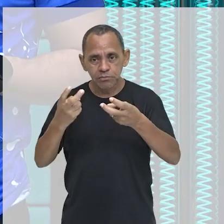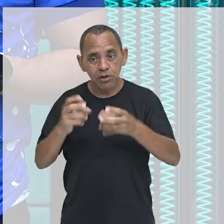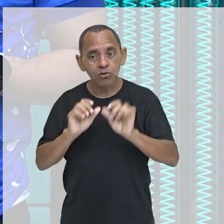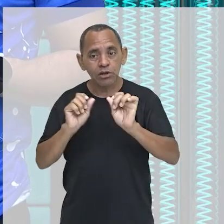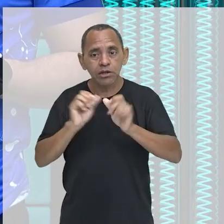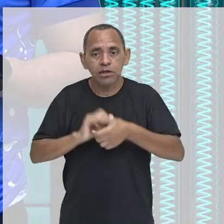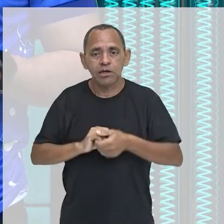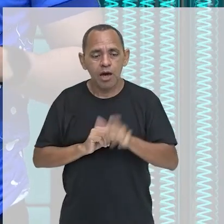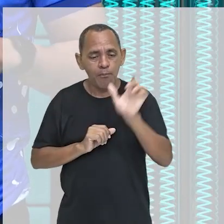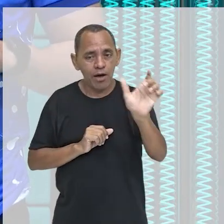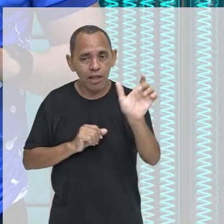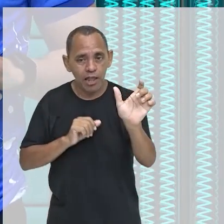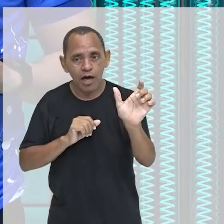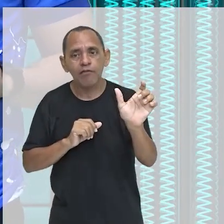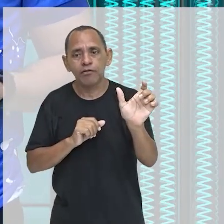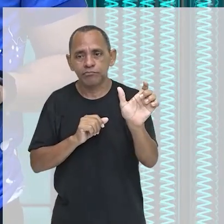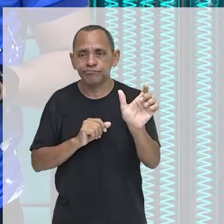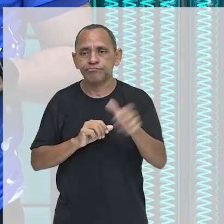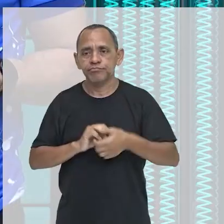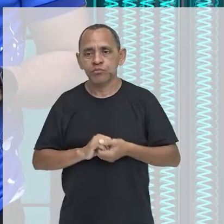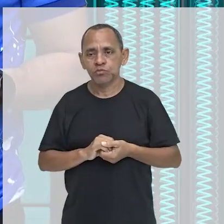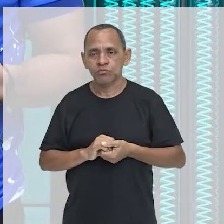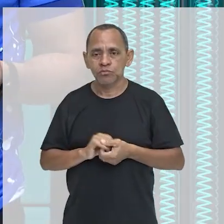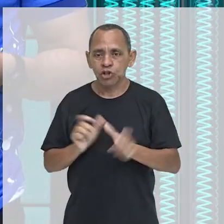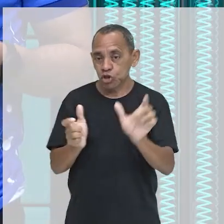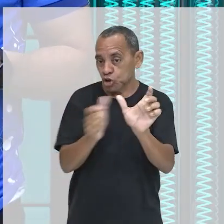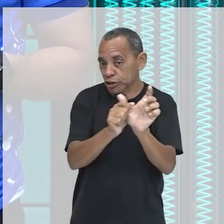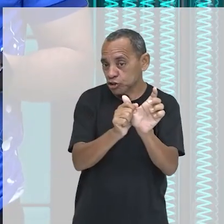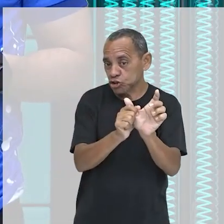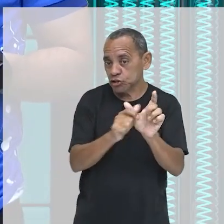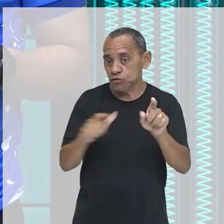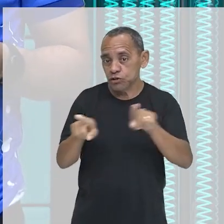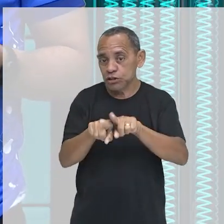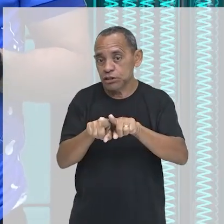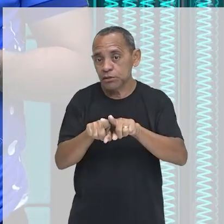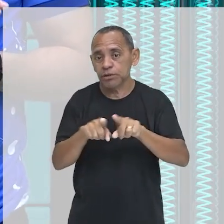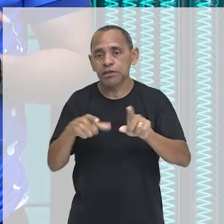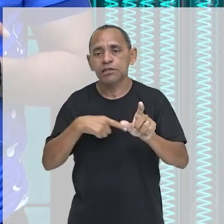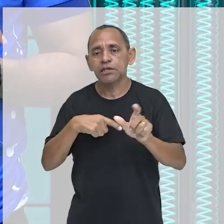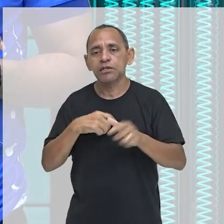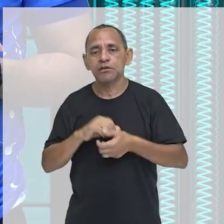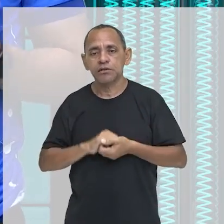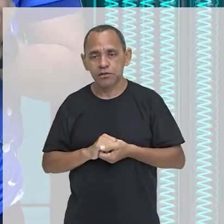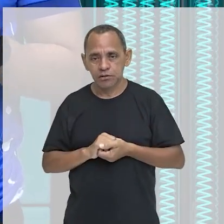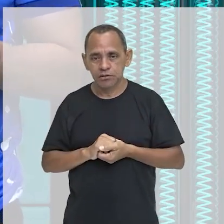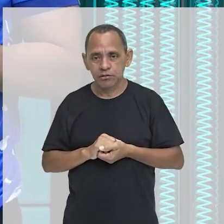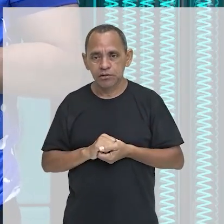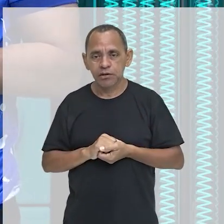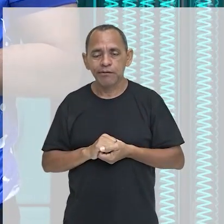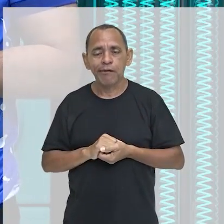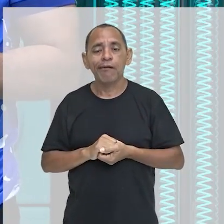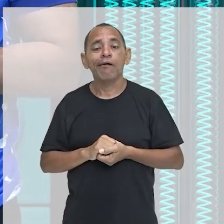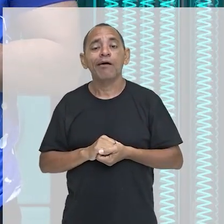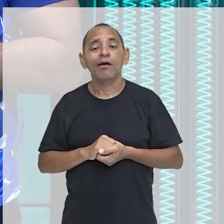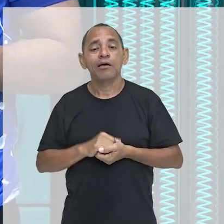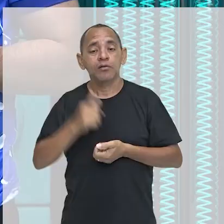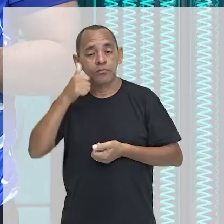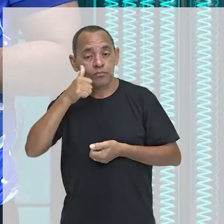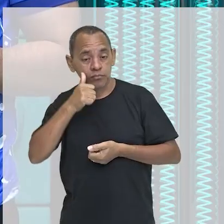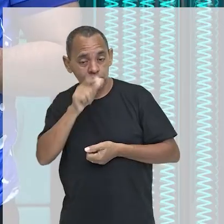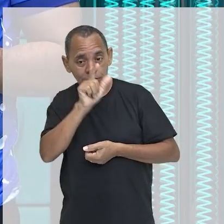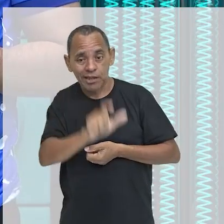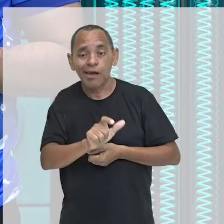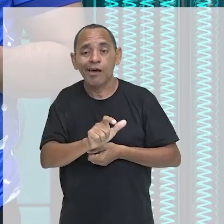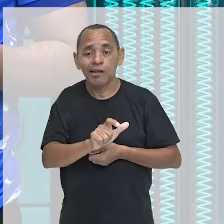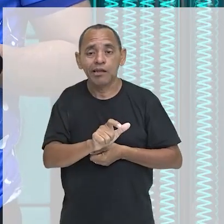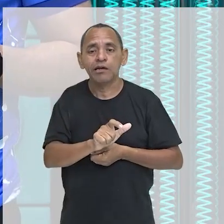conectando, nosso conectivo. Because. She was late because she missed the bus. Ela estava atrasada porque ela perdeu